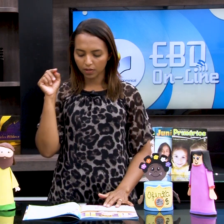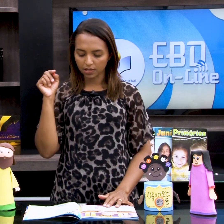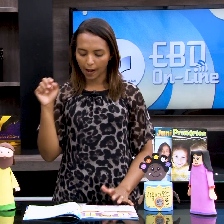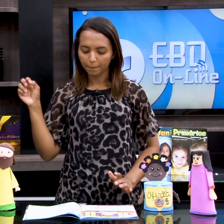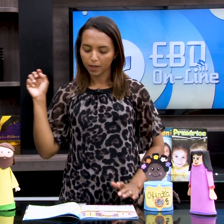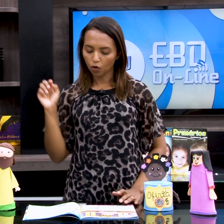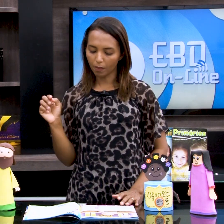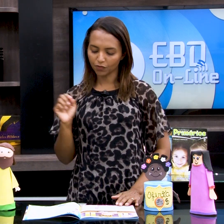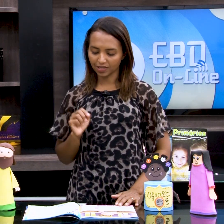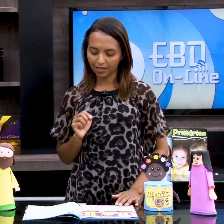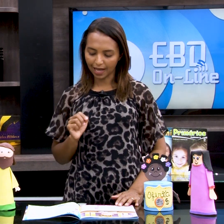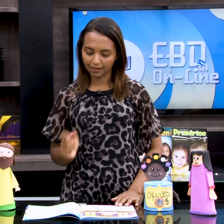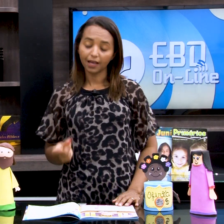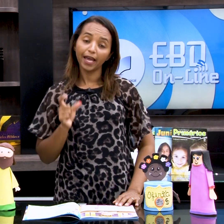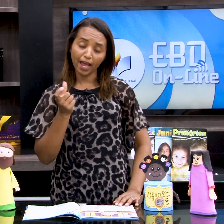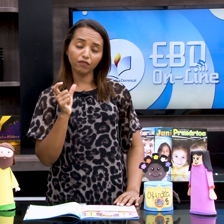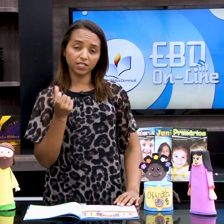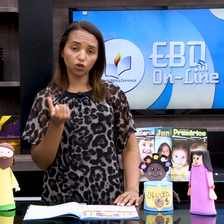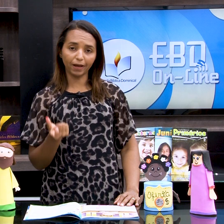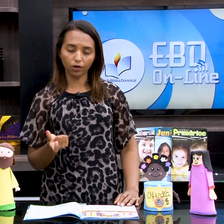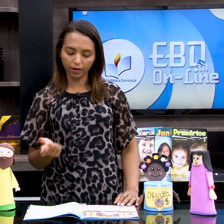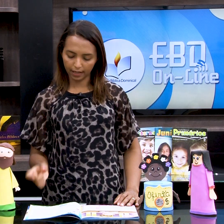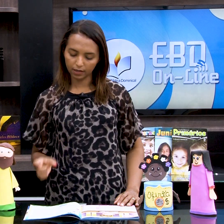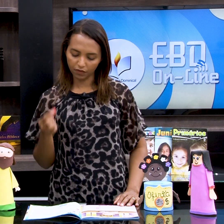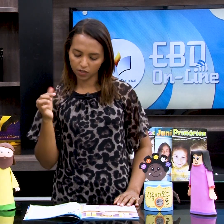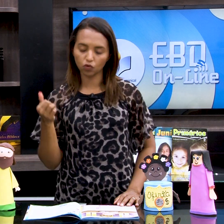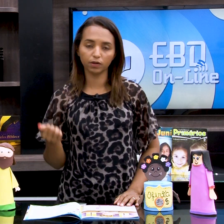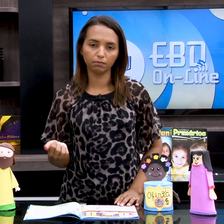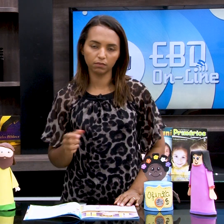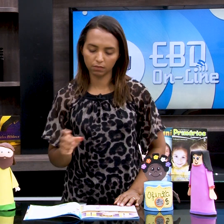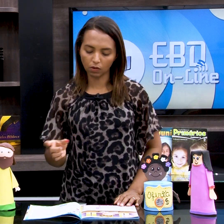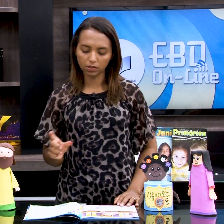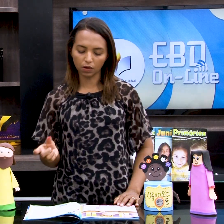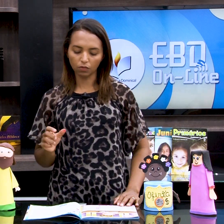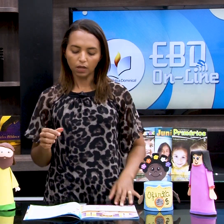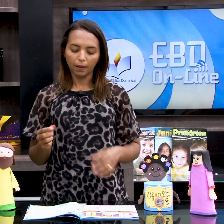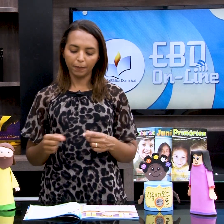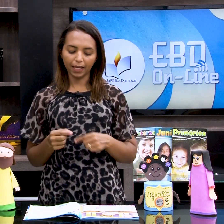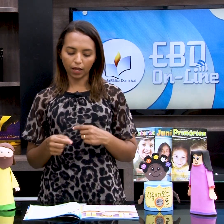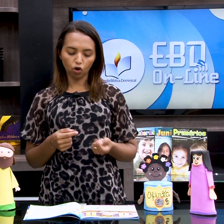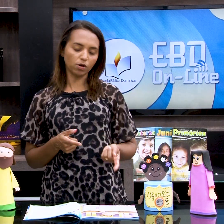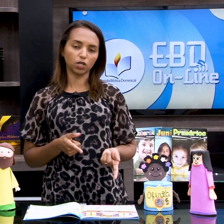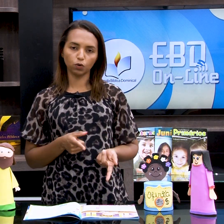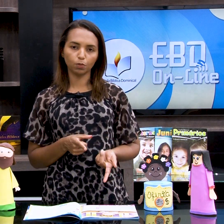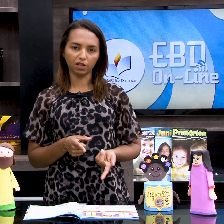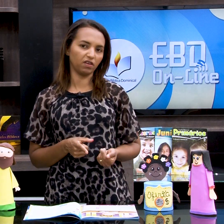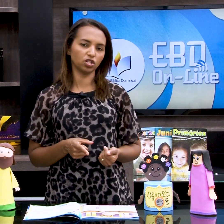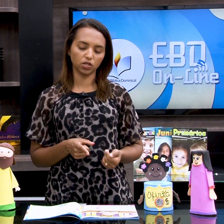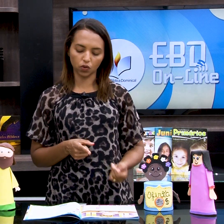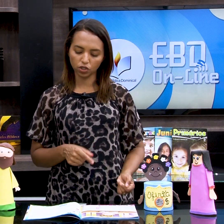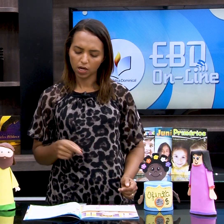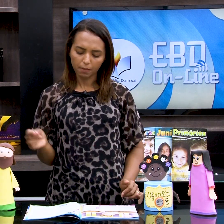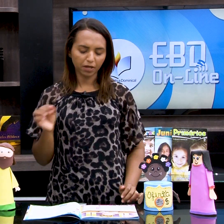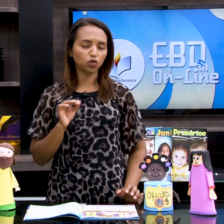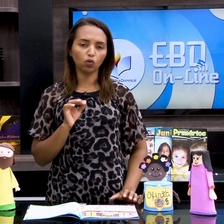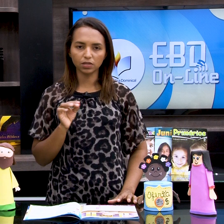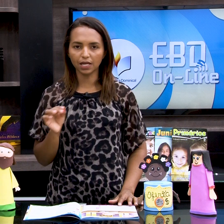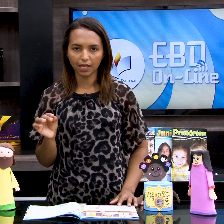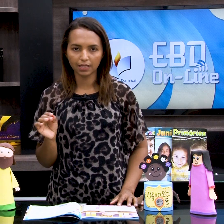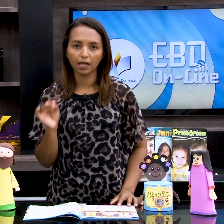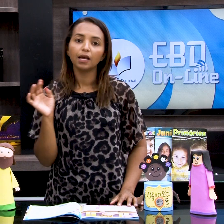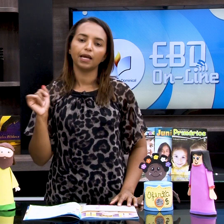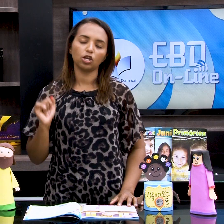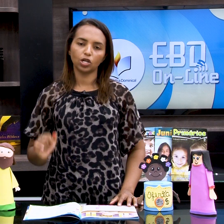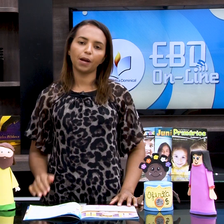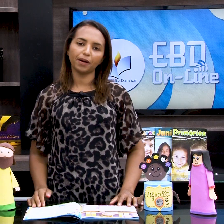possa memorizar com mais facilidade é um versículo maior né é um versículo não tão pequeno como a gente é acostumado ver nas lições mas com